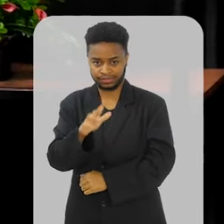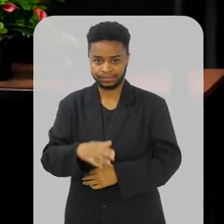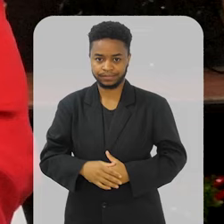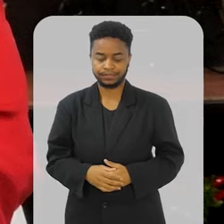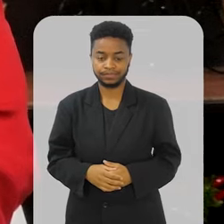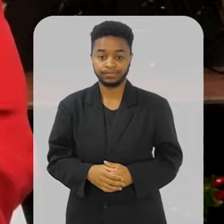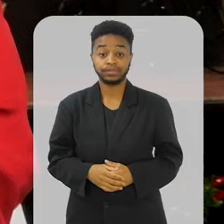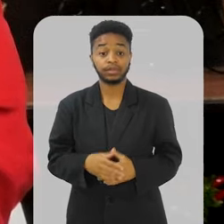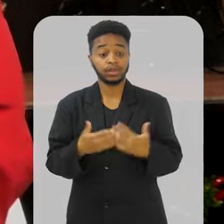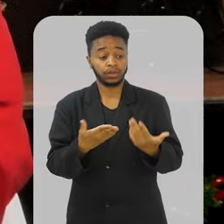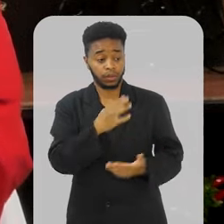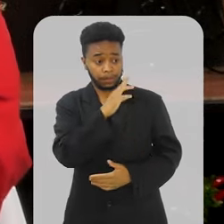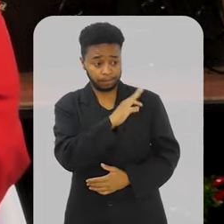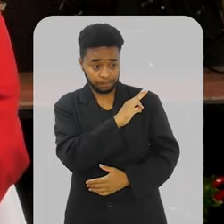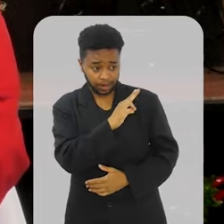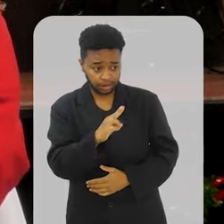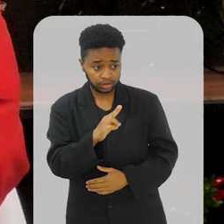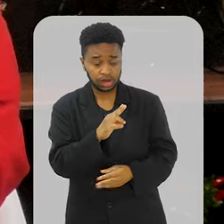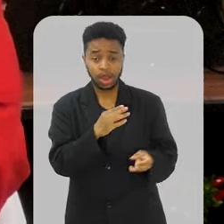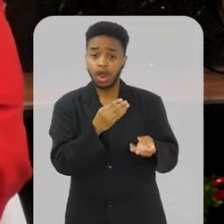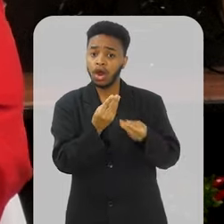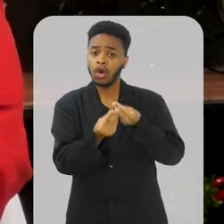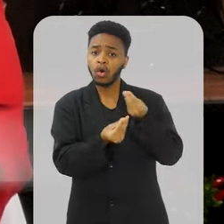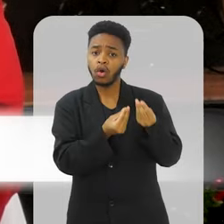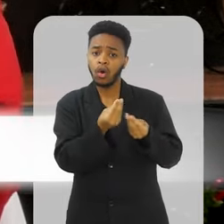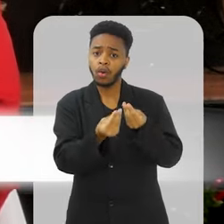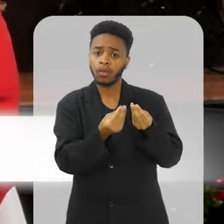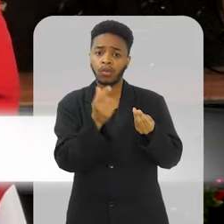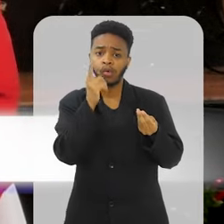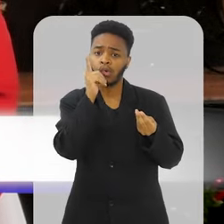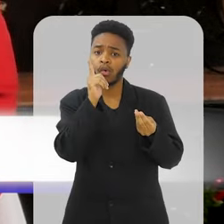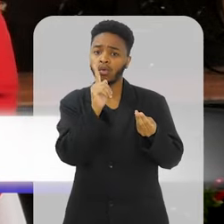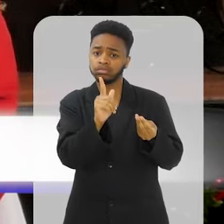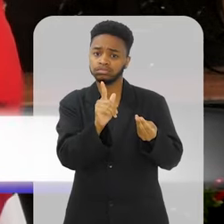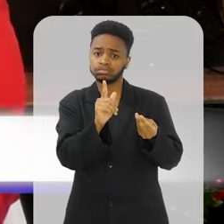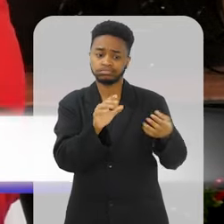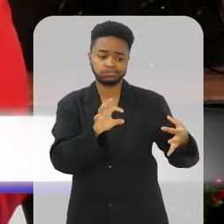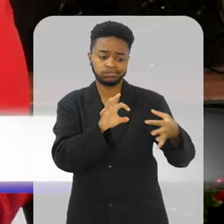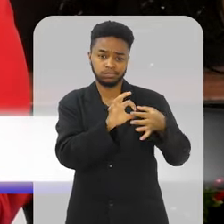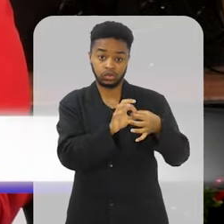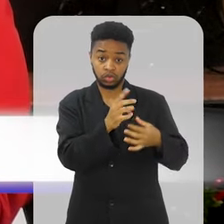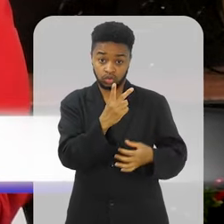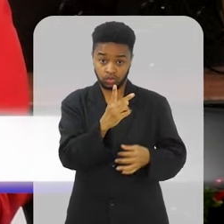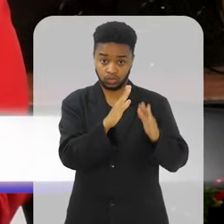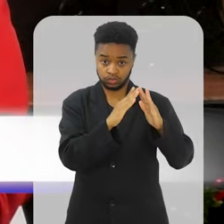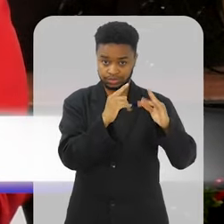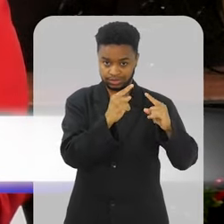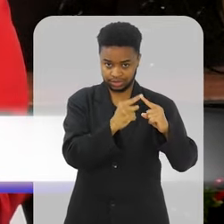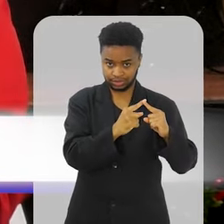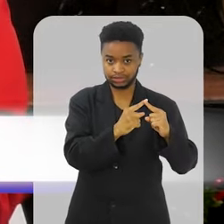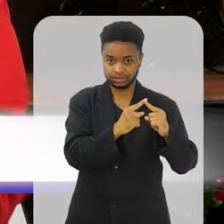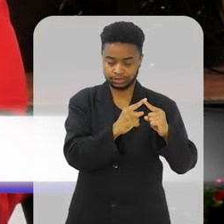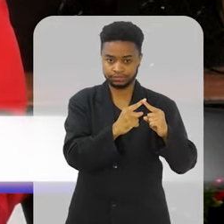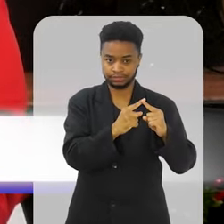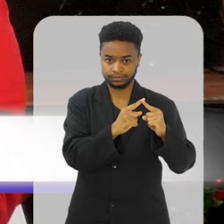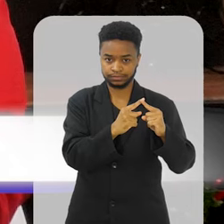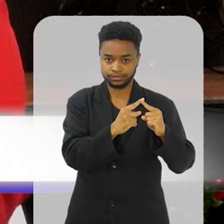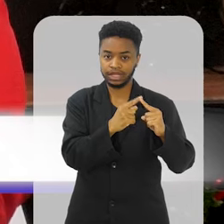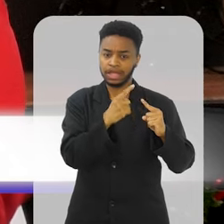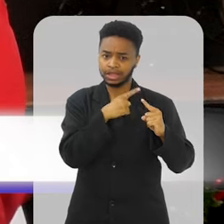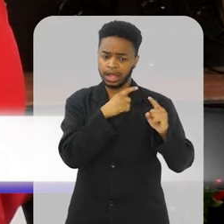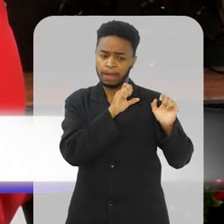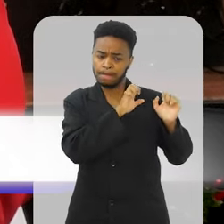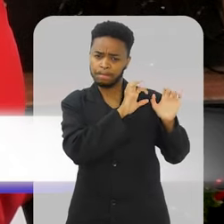Padre Wagner como é conciliar duas igrejas que tem um